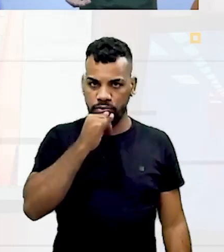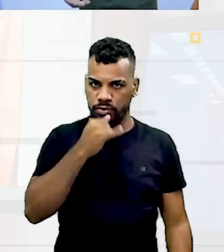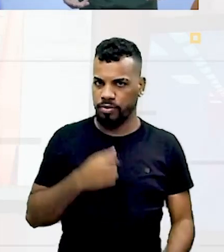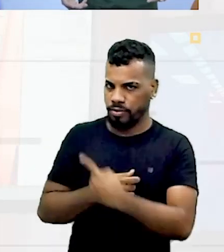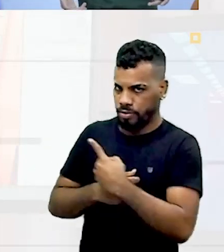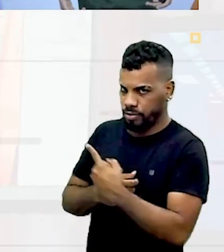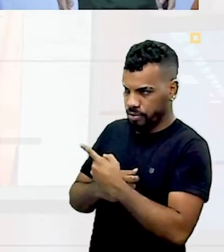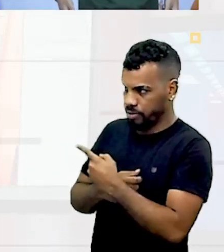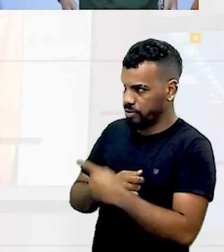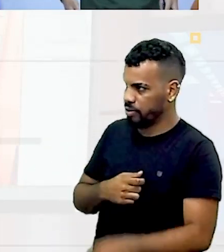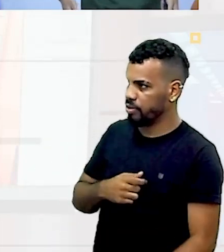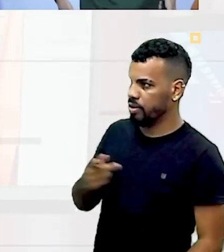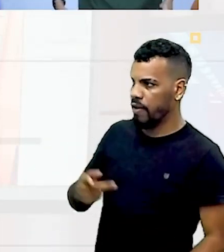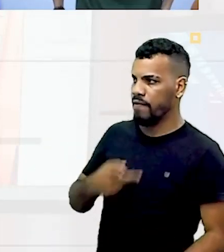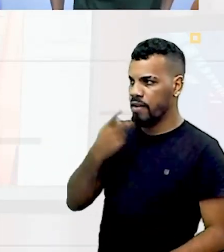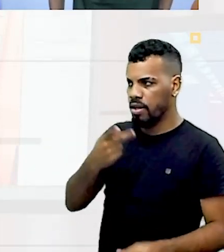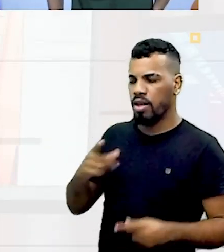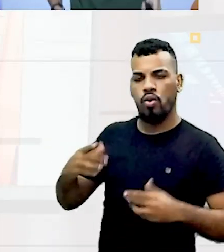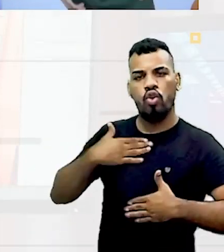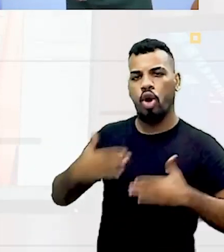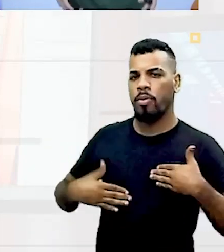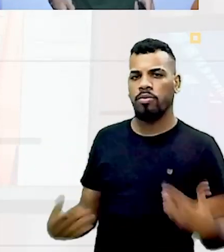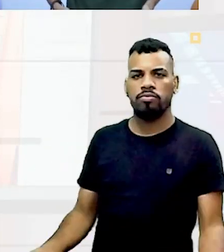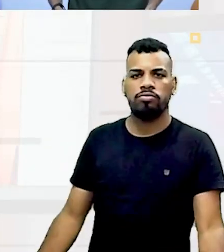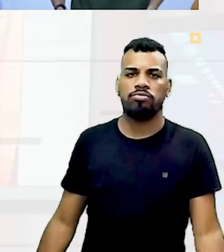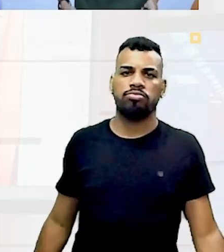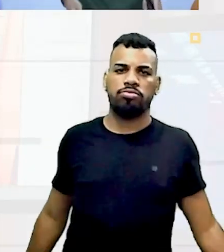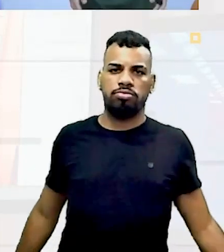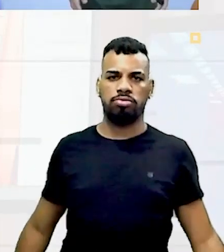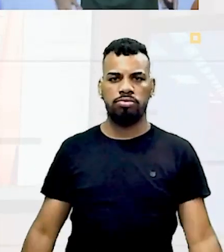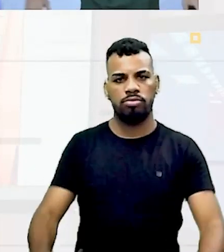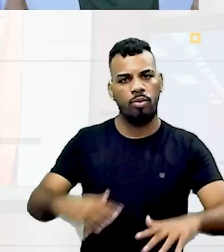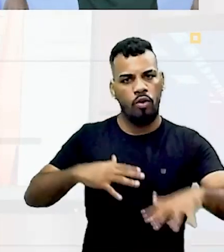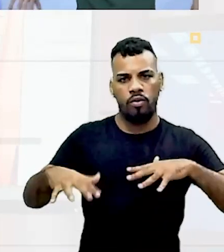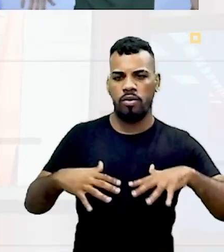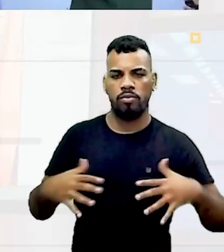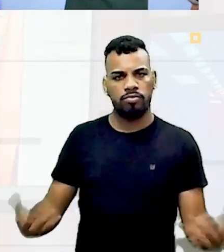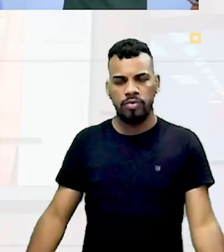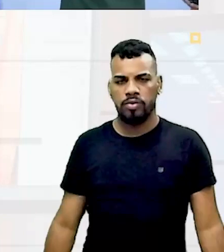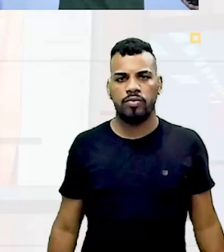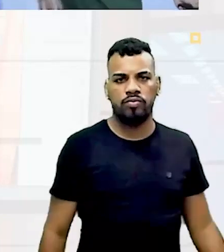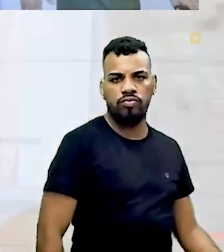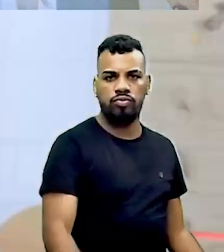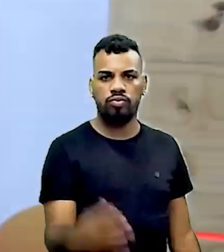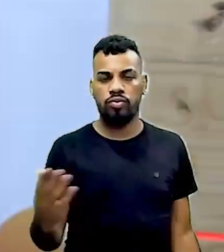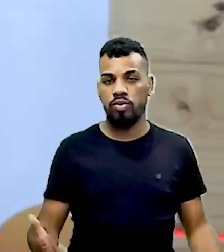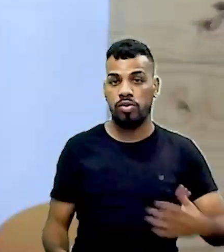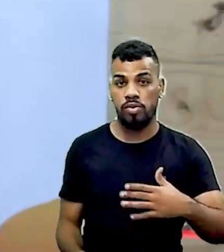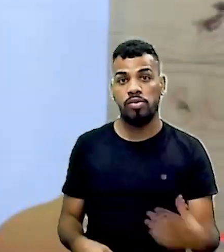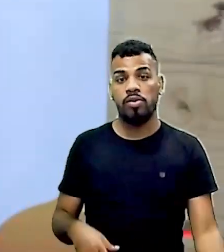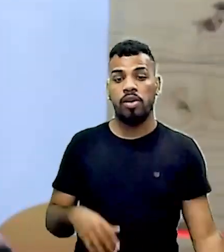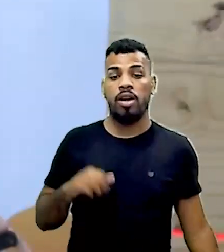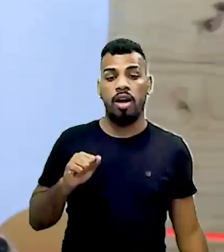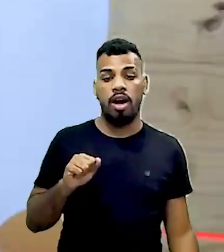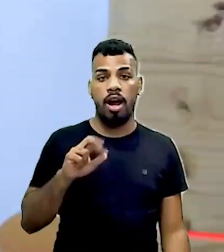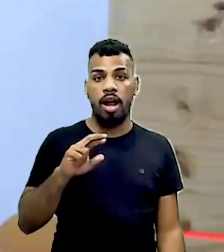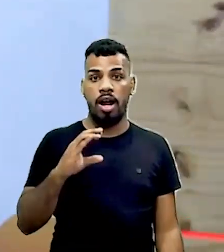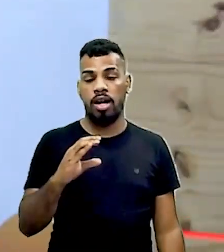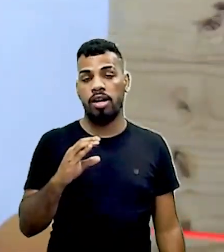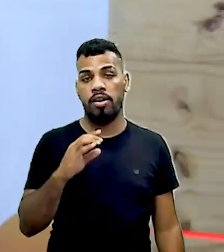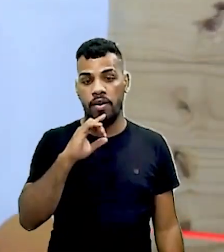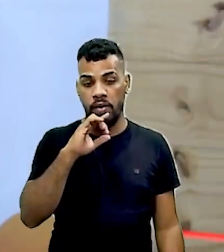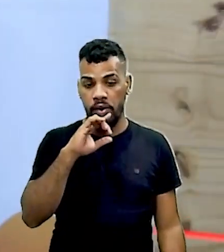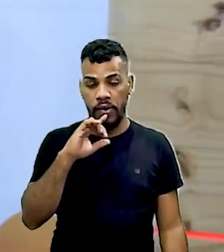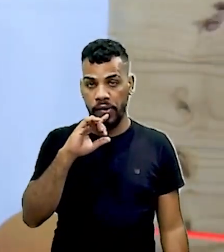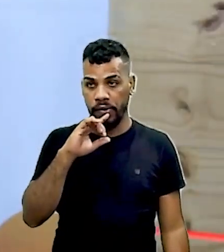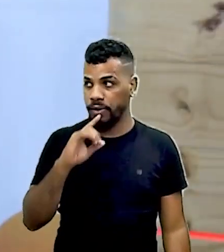aqui e o meu corpo, ele está fazendo constantemente essa ideia de arcos. Quando eu mexo minha mão, eu não simplesmente vou de um para